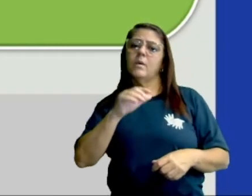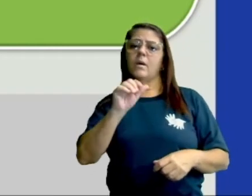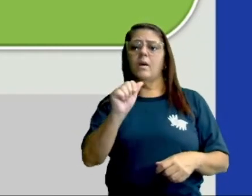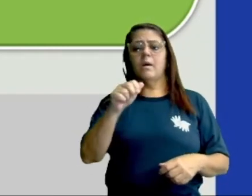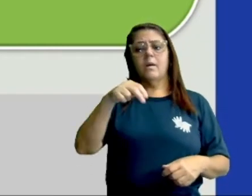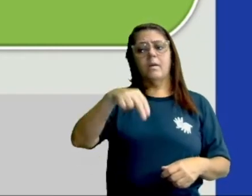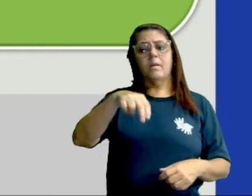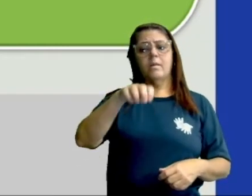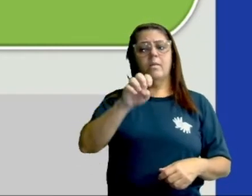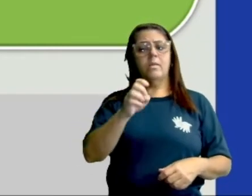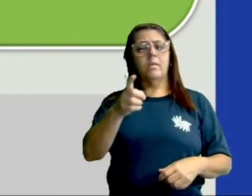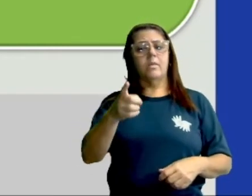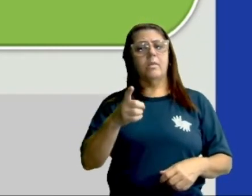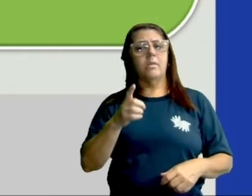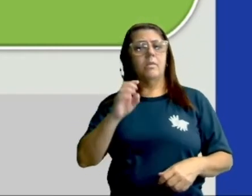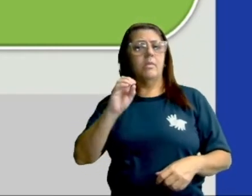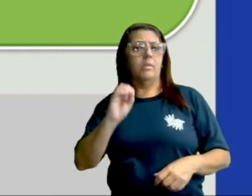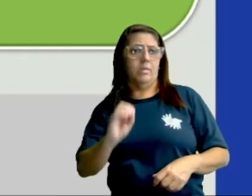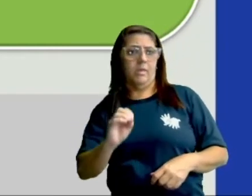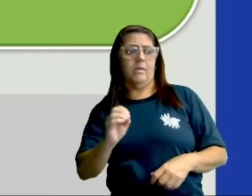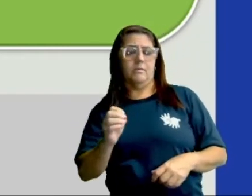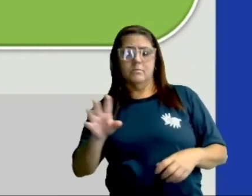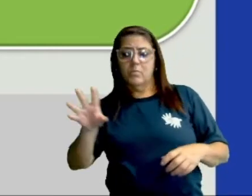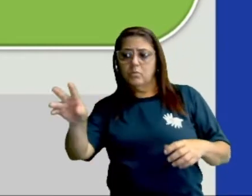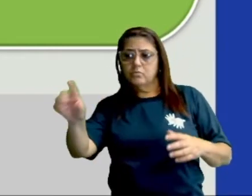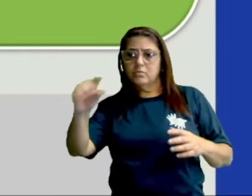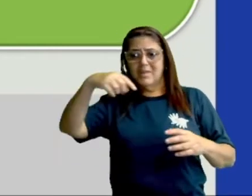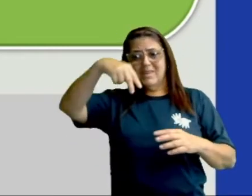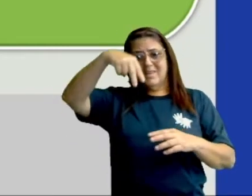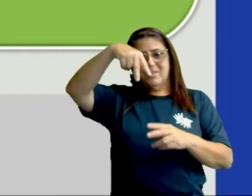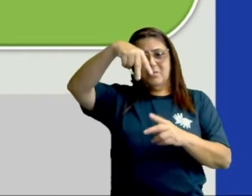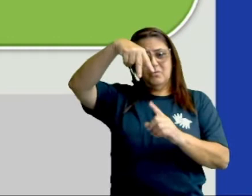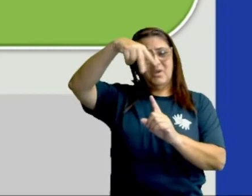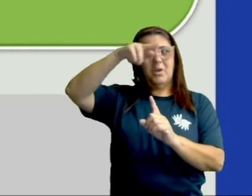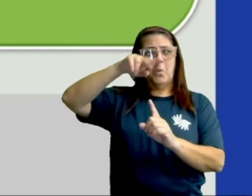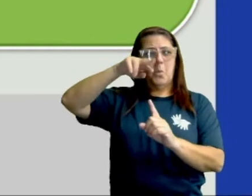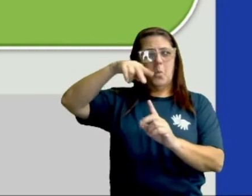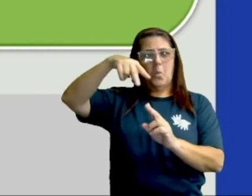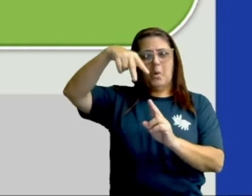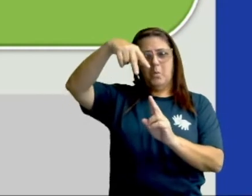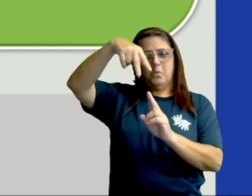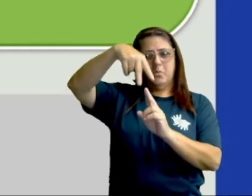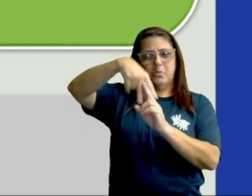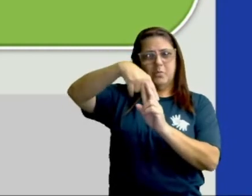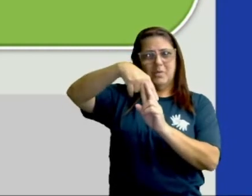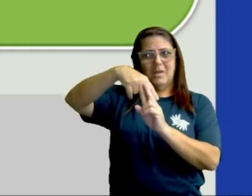enviar um arquivo, seja em formato de Word, de PowerPoint. Então, todos